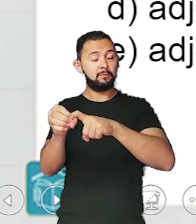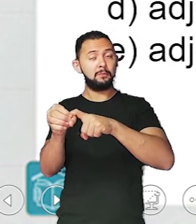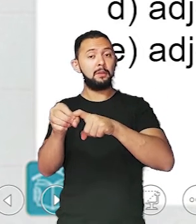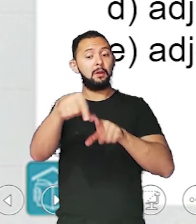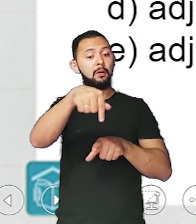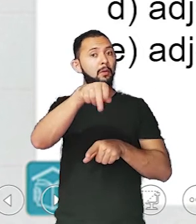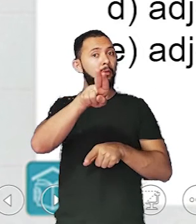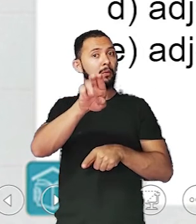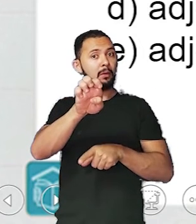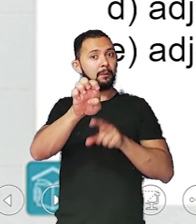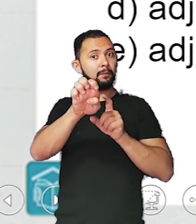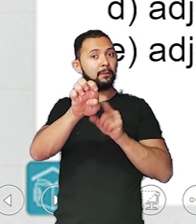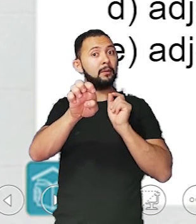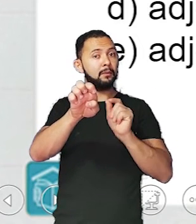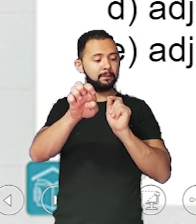um pronome